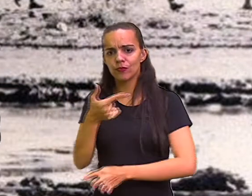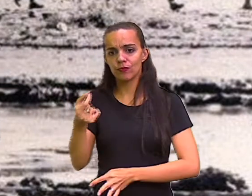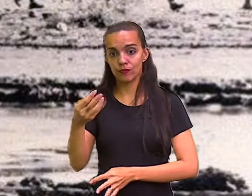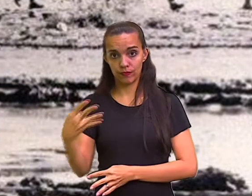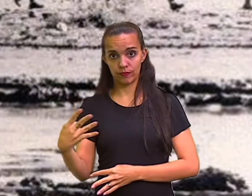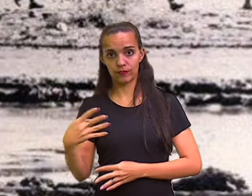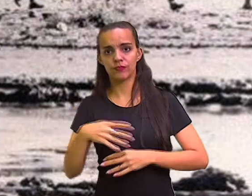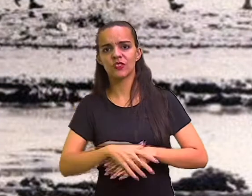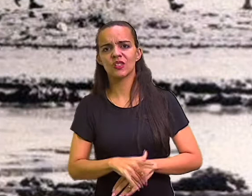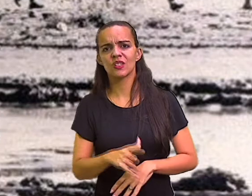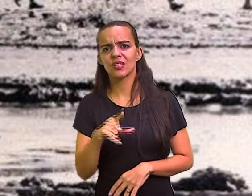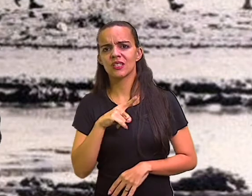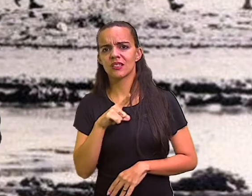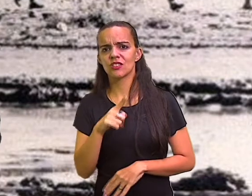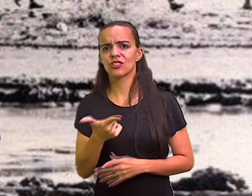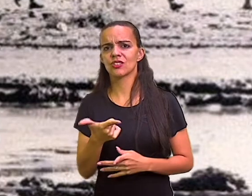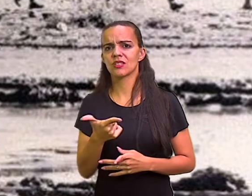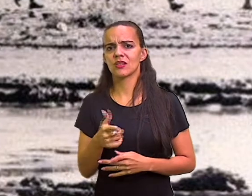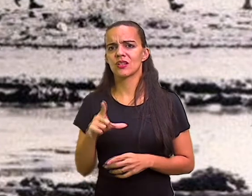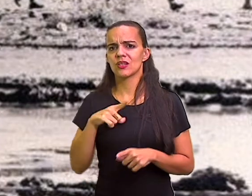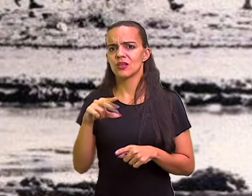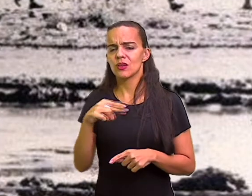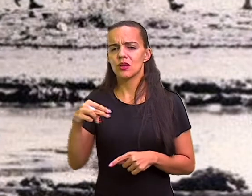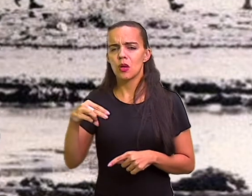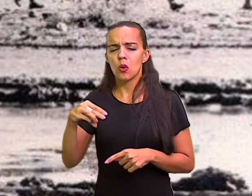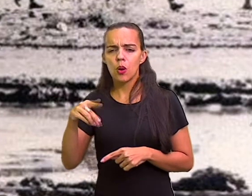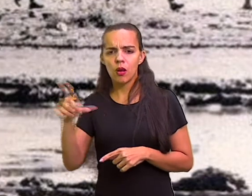infraestrutura. Timor-Leste